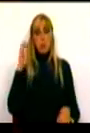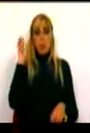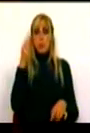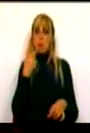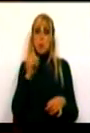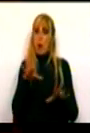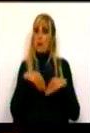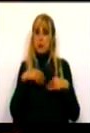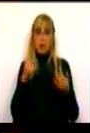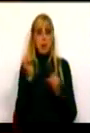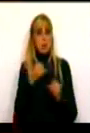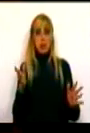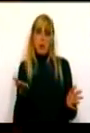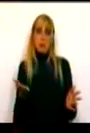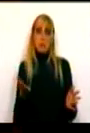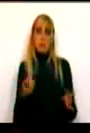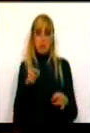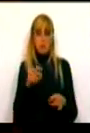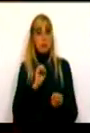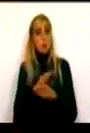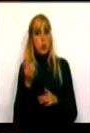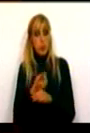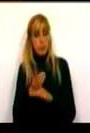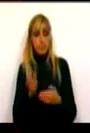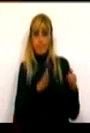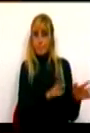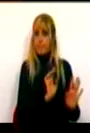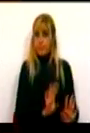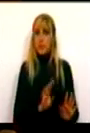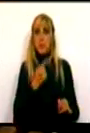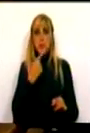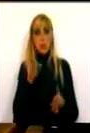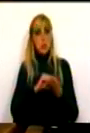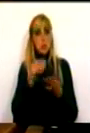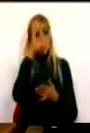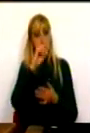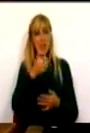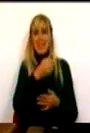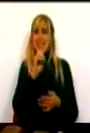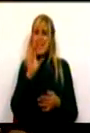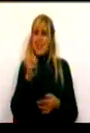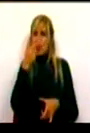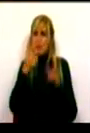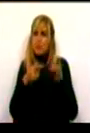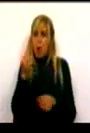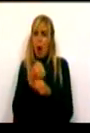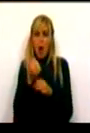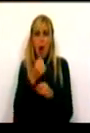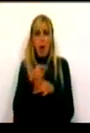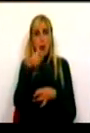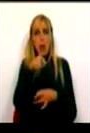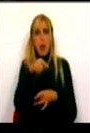aceitar uma coisa incrível outra coisa que serão seis estados estiveram lá 500 operacionais nos do